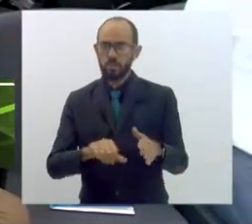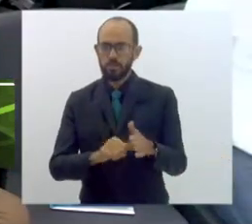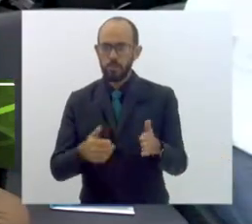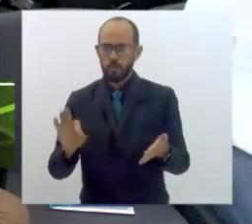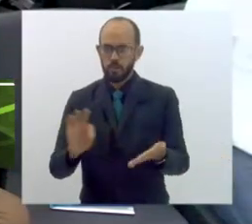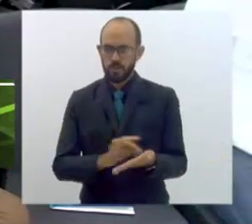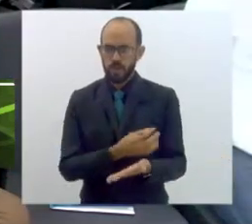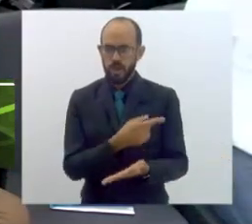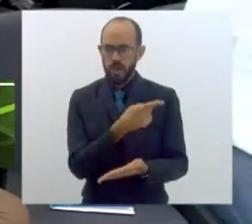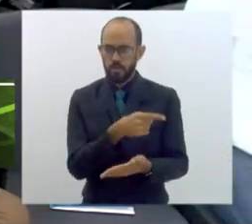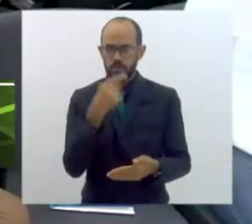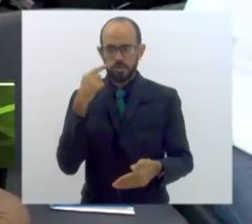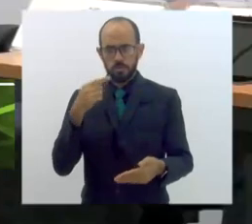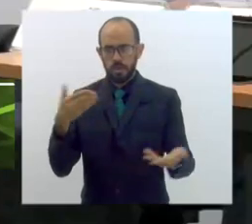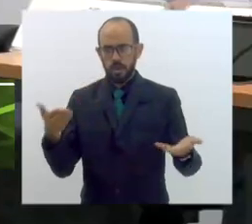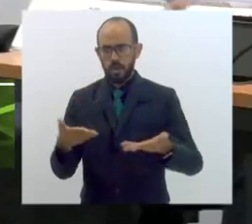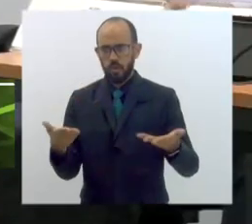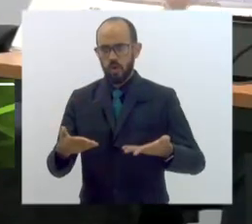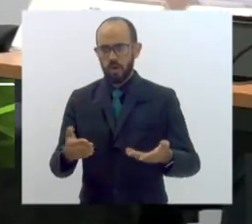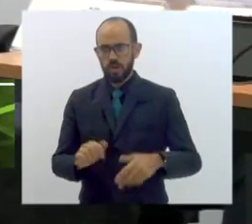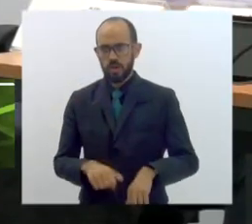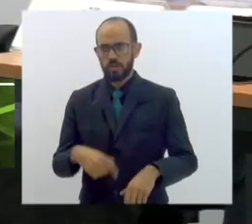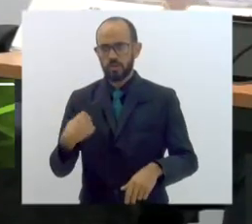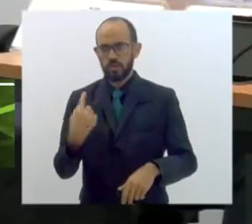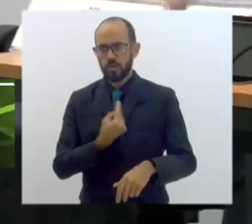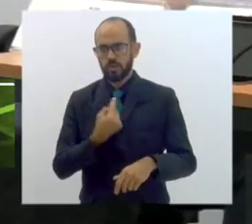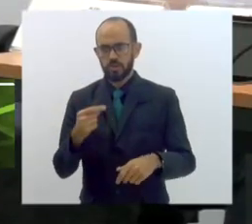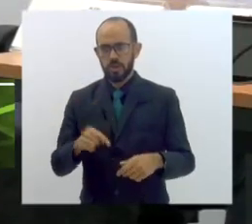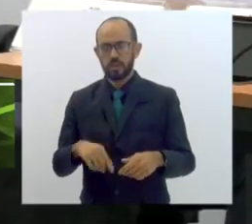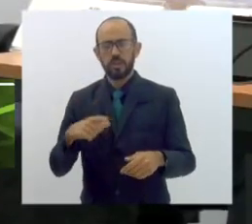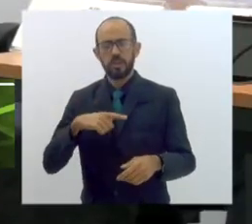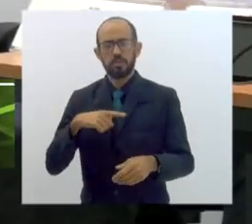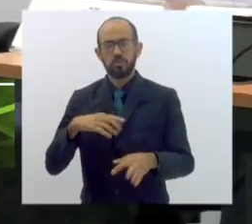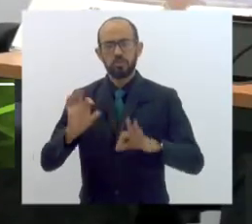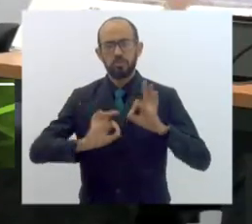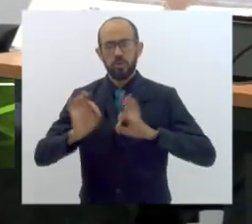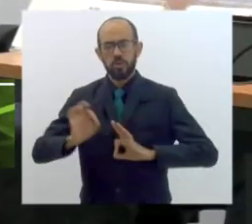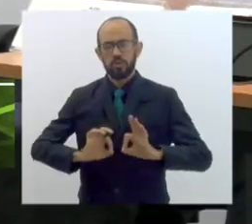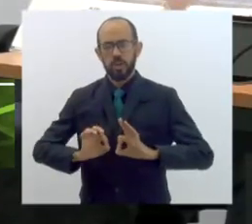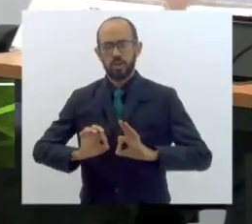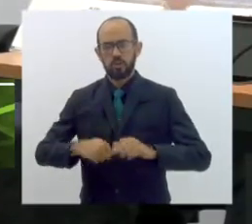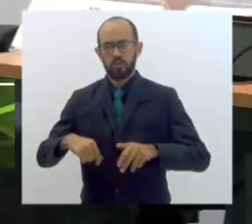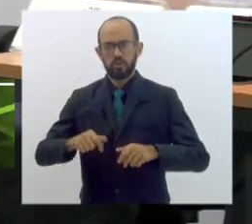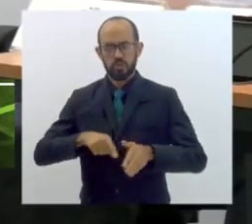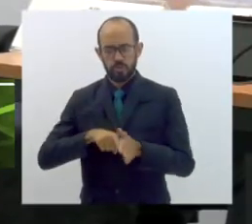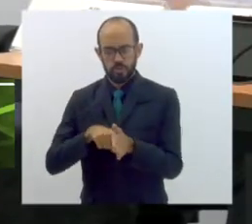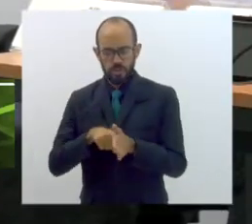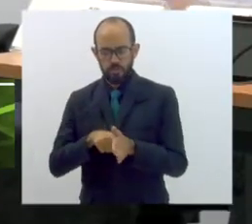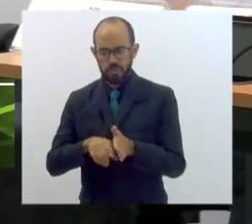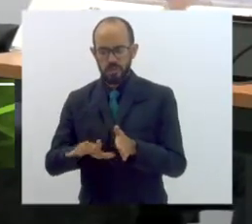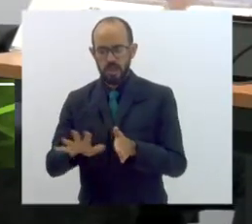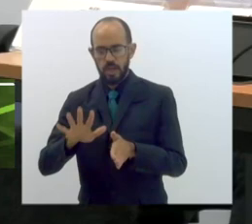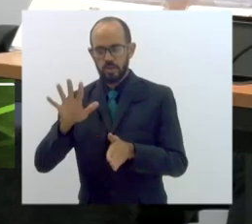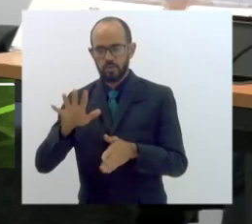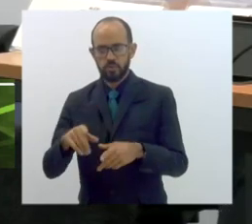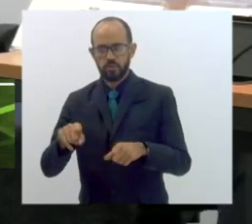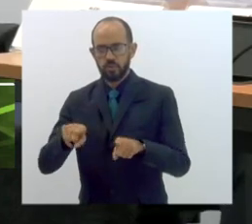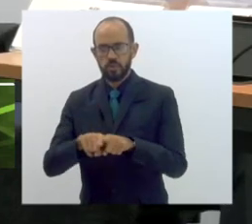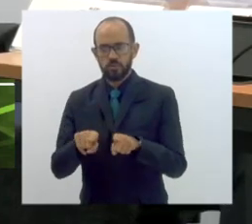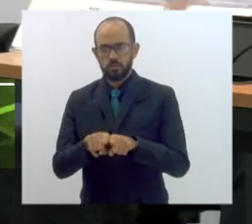Deus quiser, essa semana, que nós já estamos com o nosso projeto de exames de alto custo, de plantões